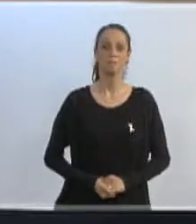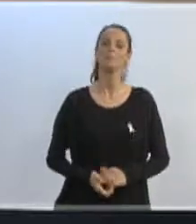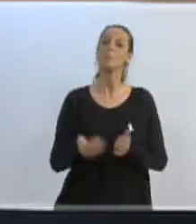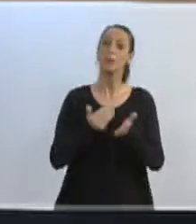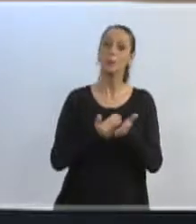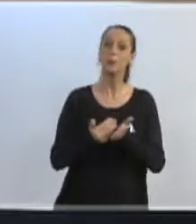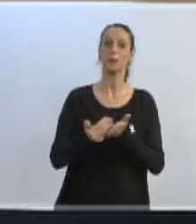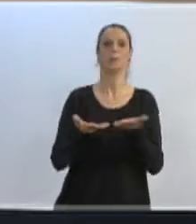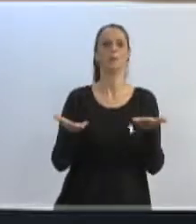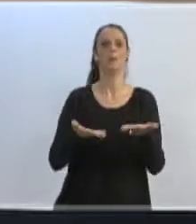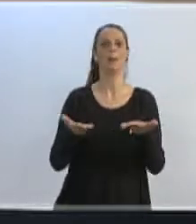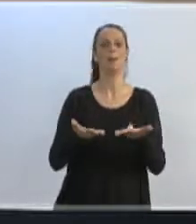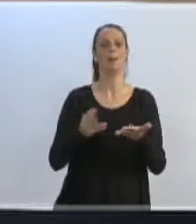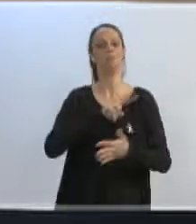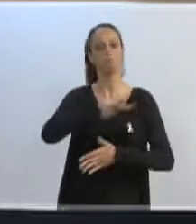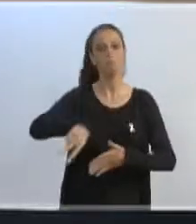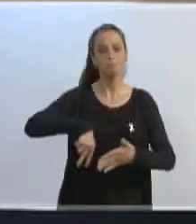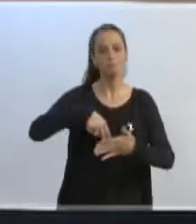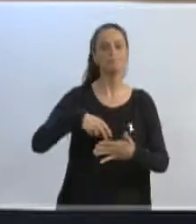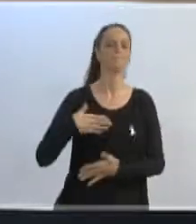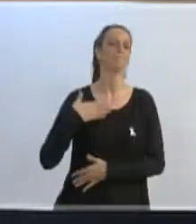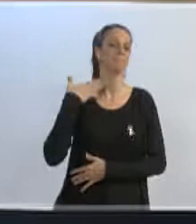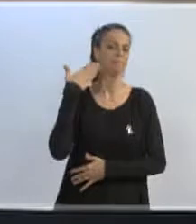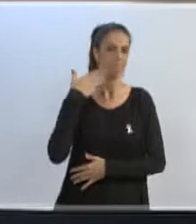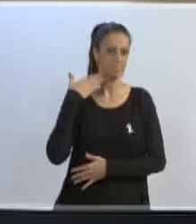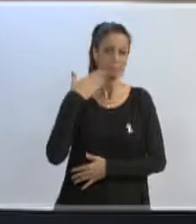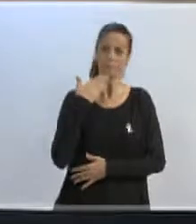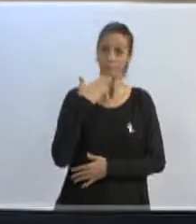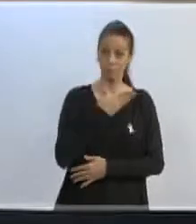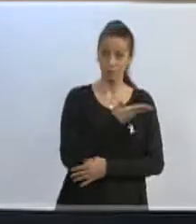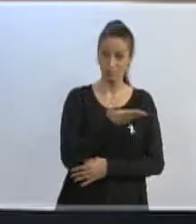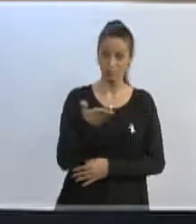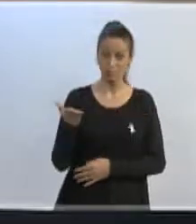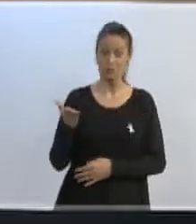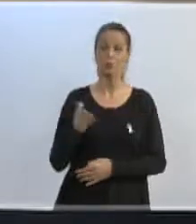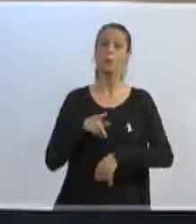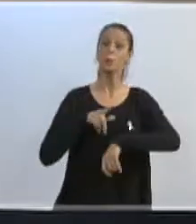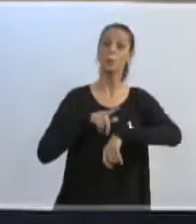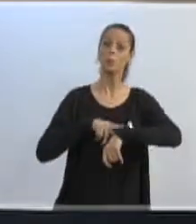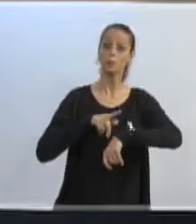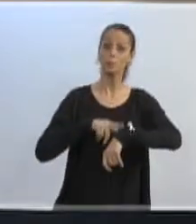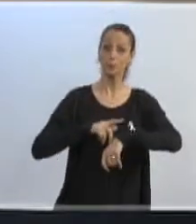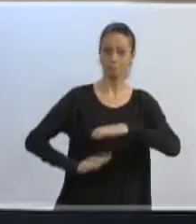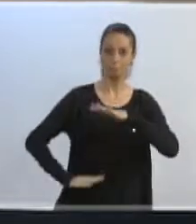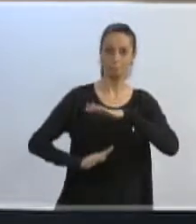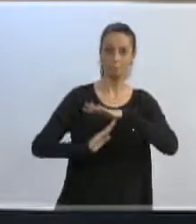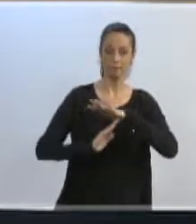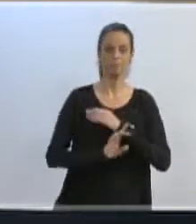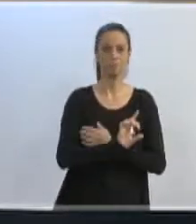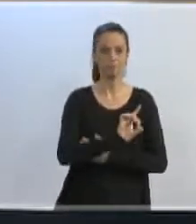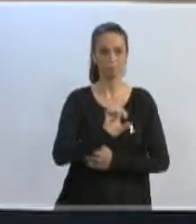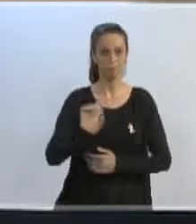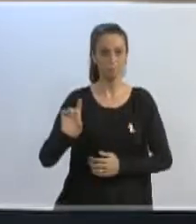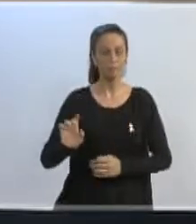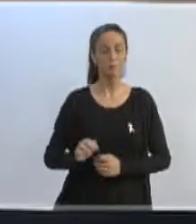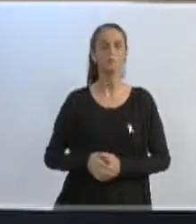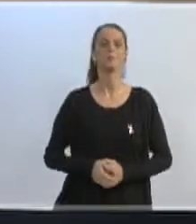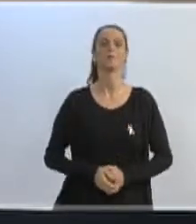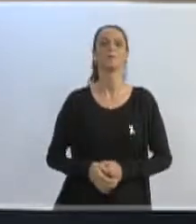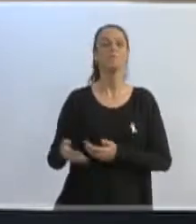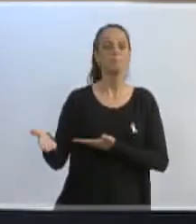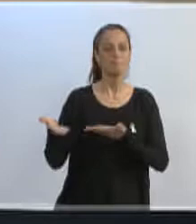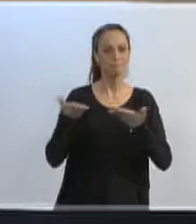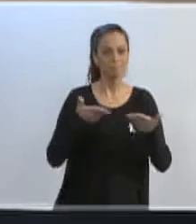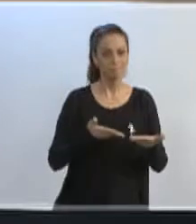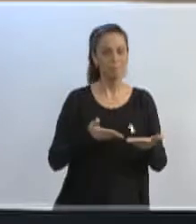Iniciamos agora os pronunciamentos e pedimos para que o tempo disponível para cada